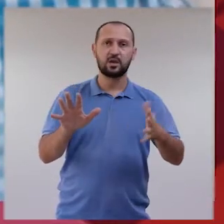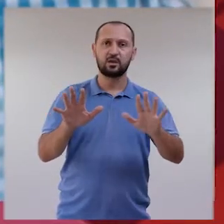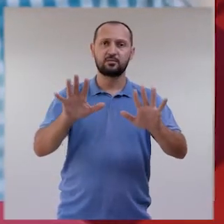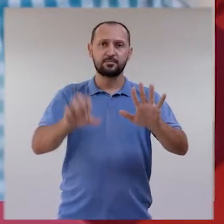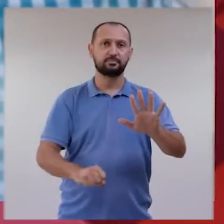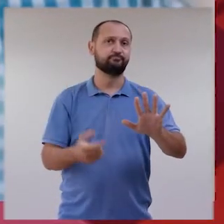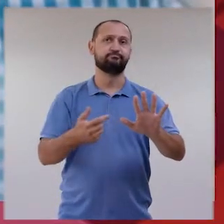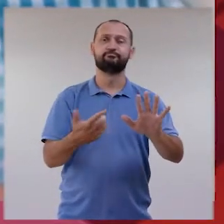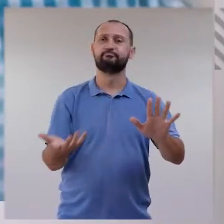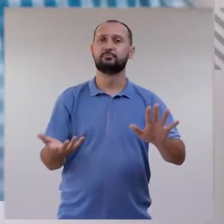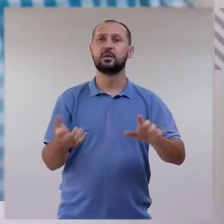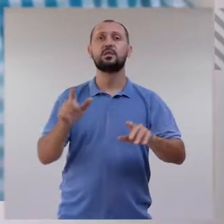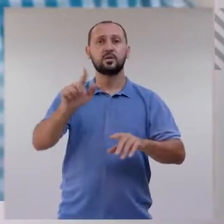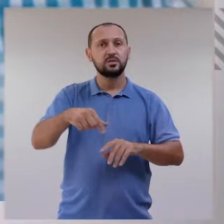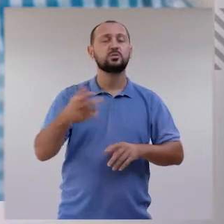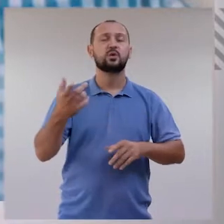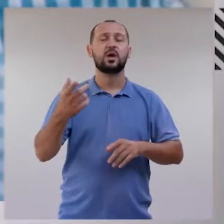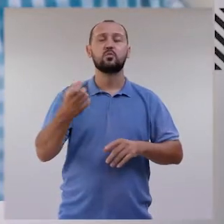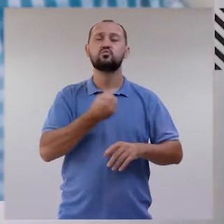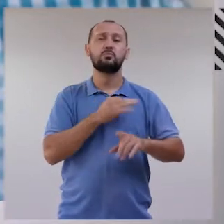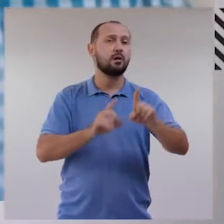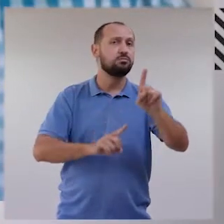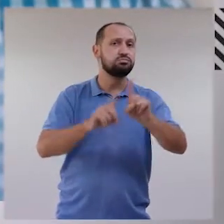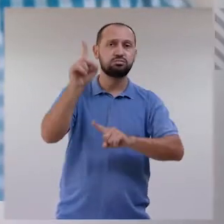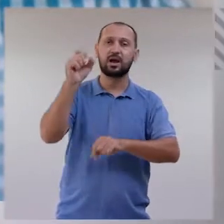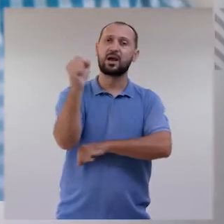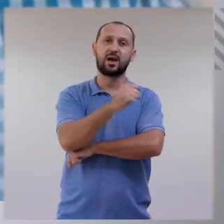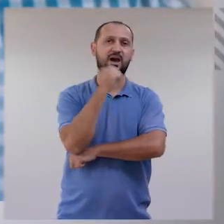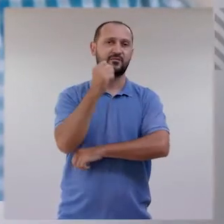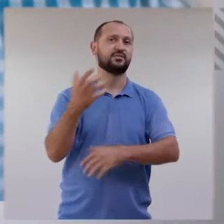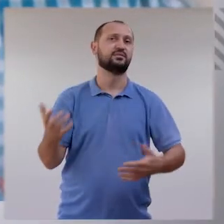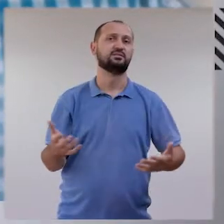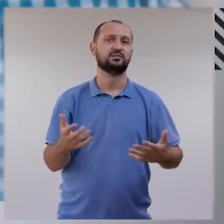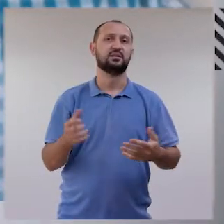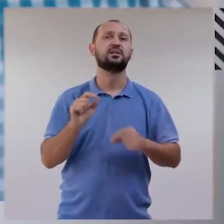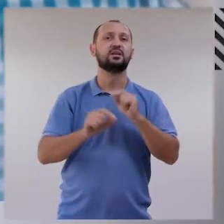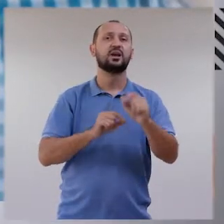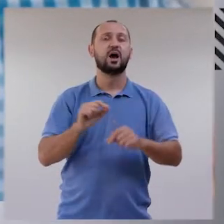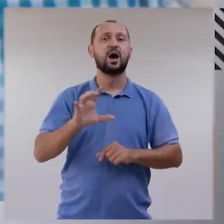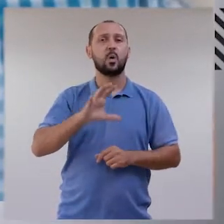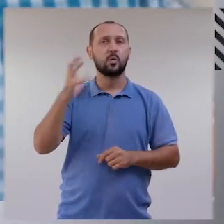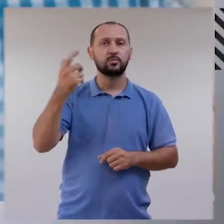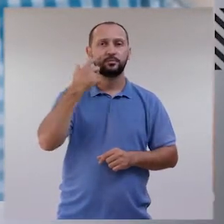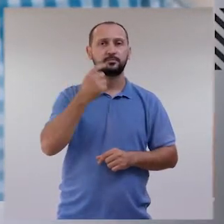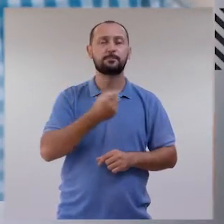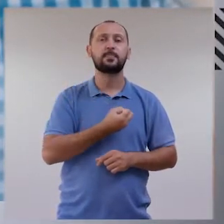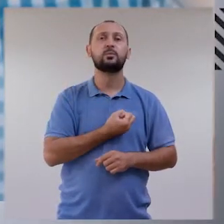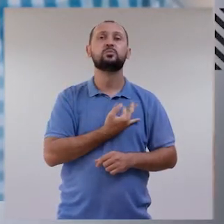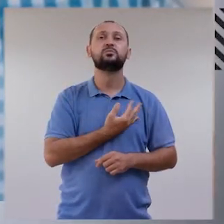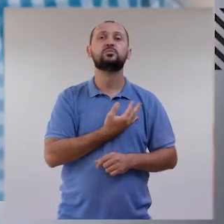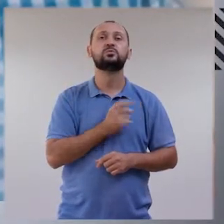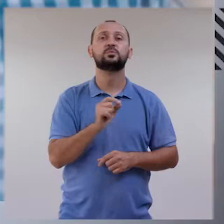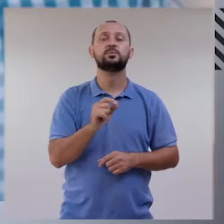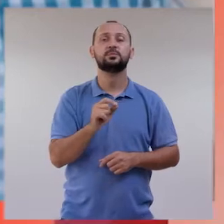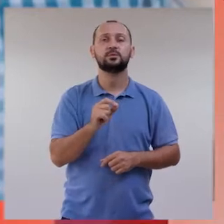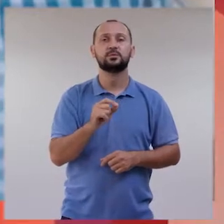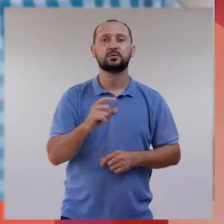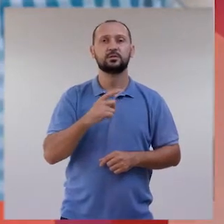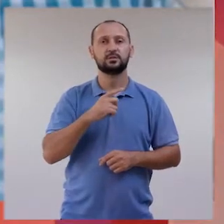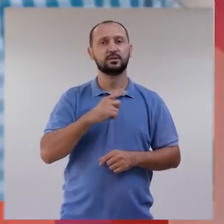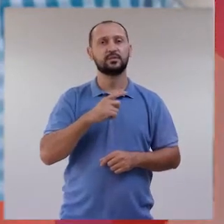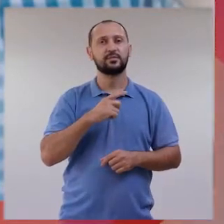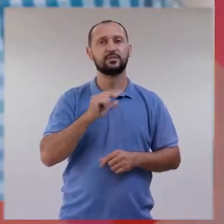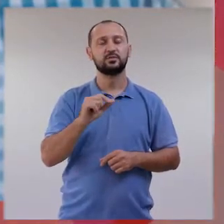Então, essa negativa familiar é uma negativa extremamente alta, porque, assim, o que acontece? A gente tem um número